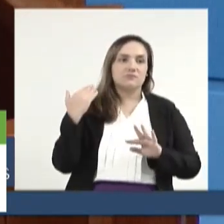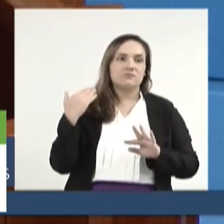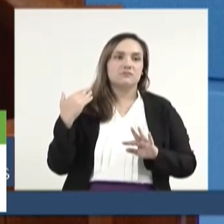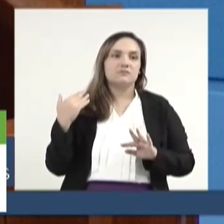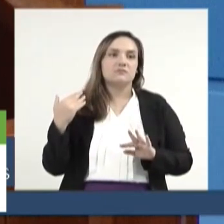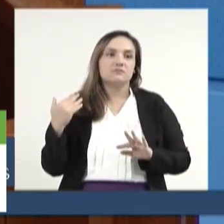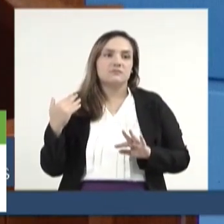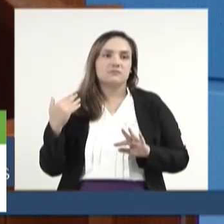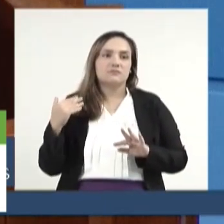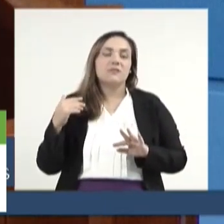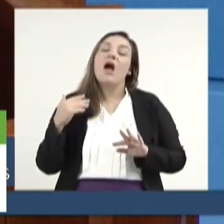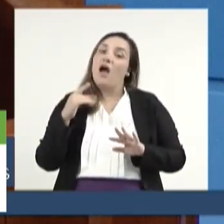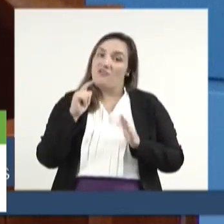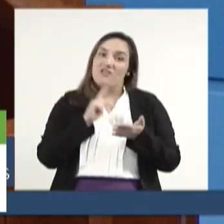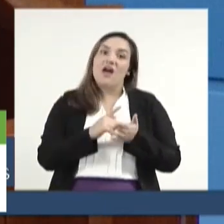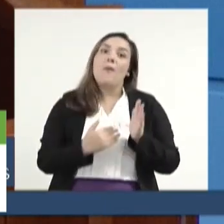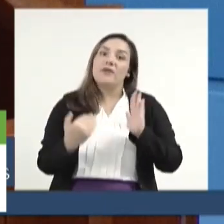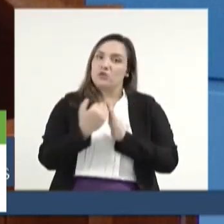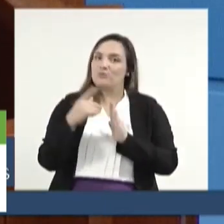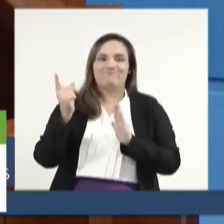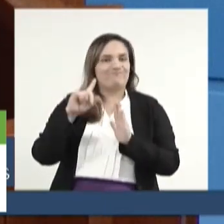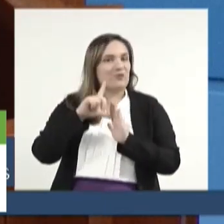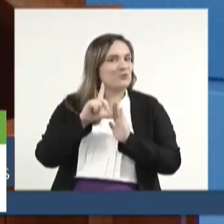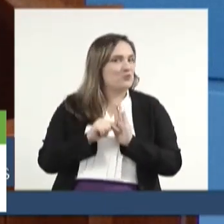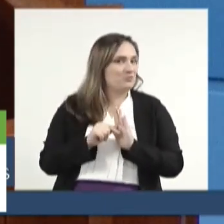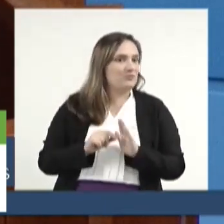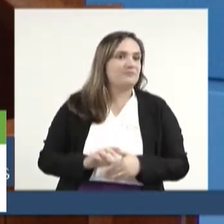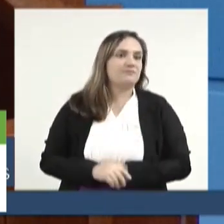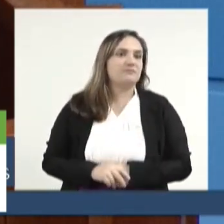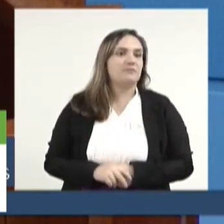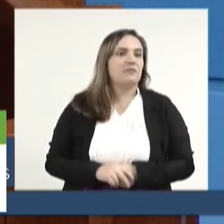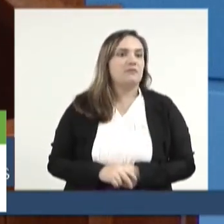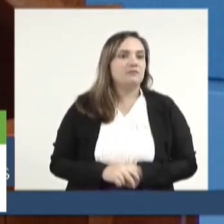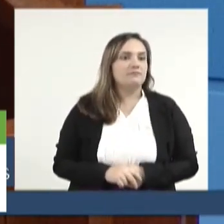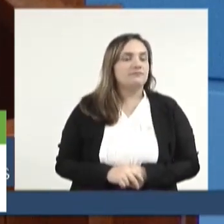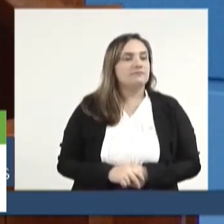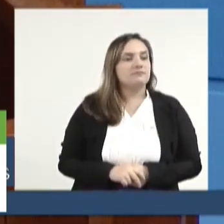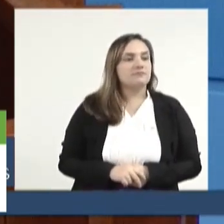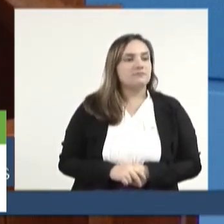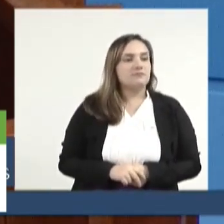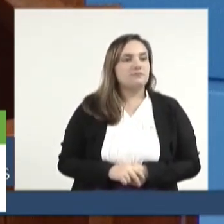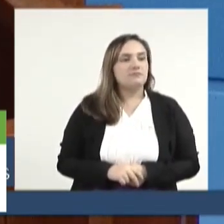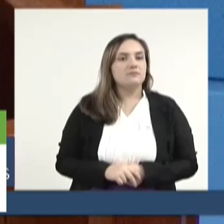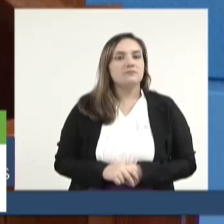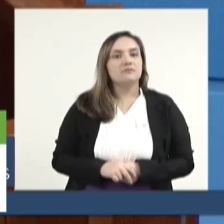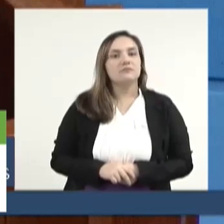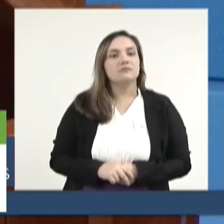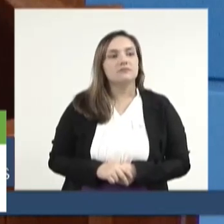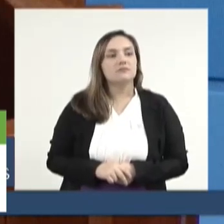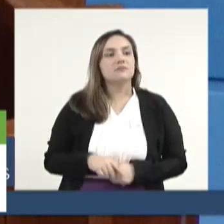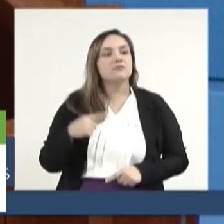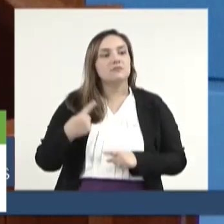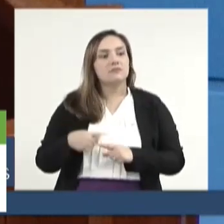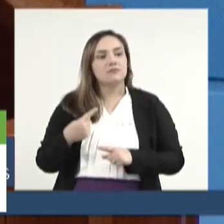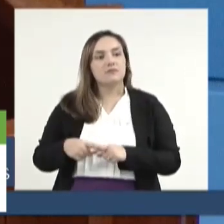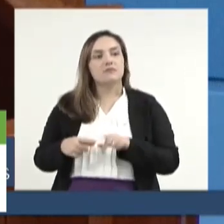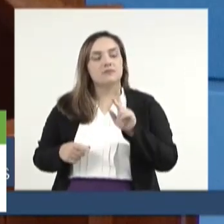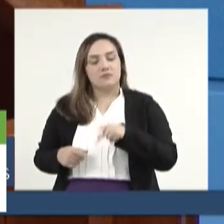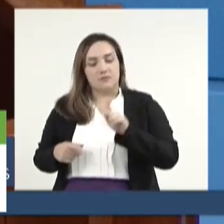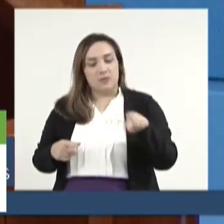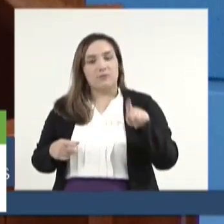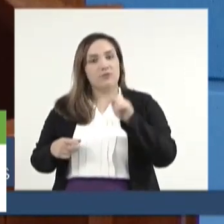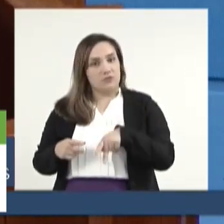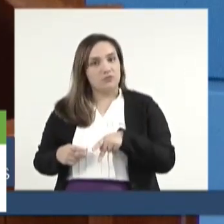salário baixou. E diminuiu por quê? É importante a gente lembrar que uma